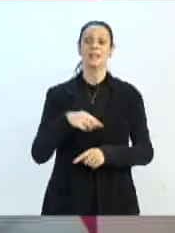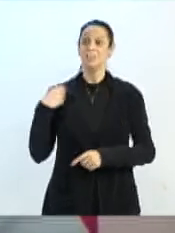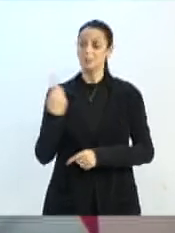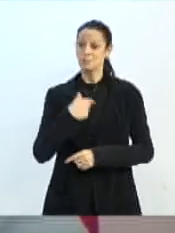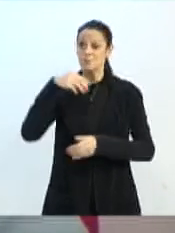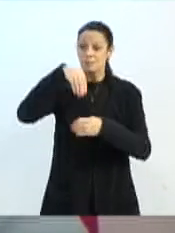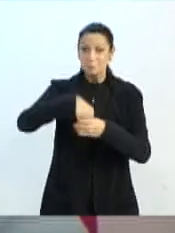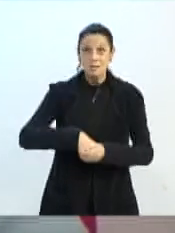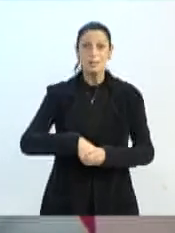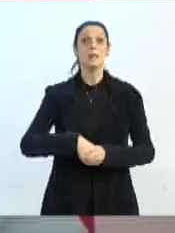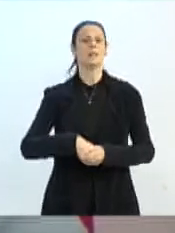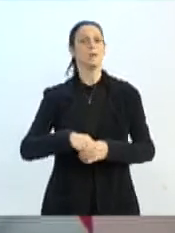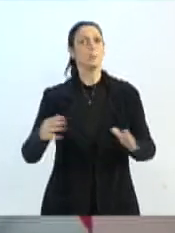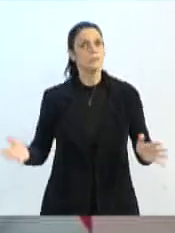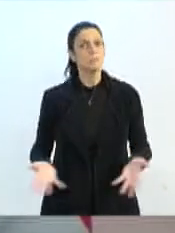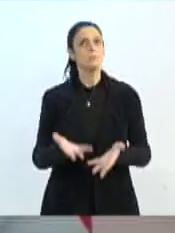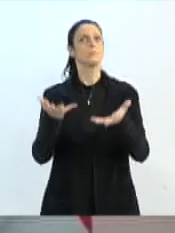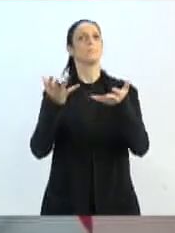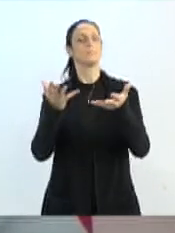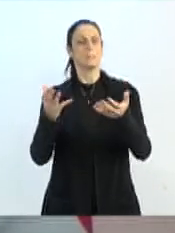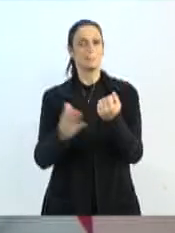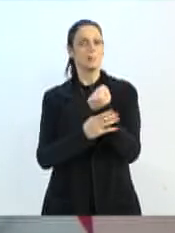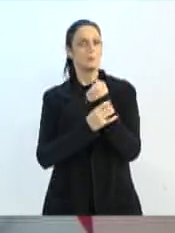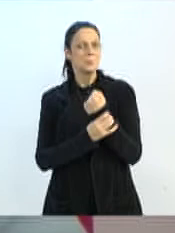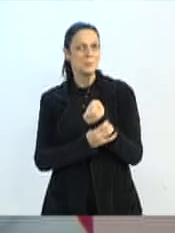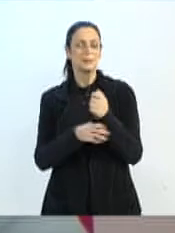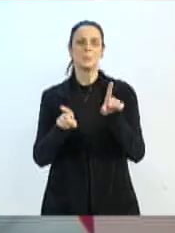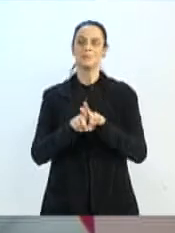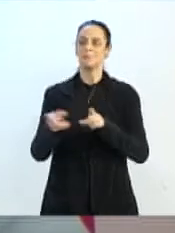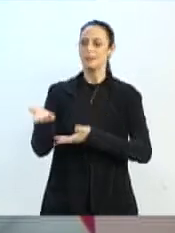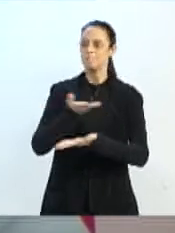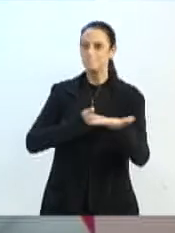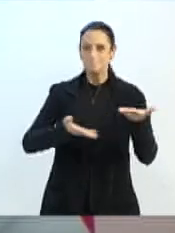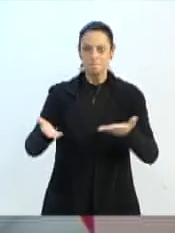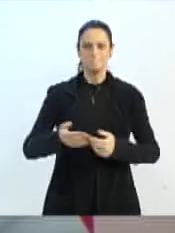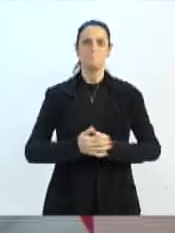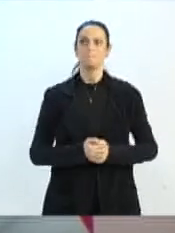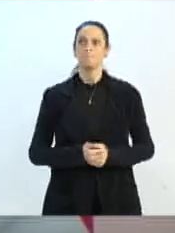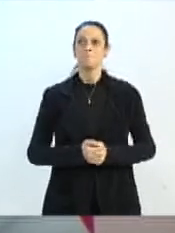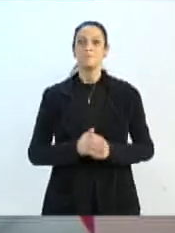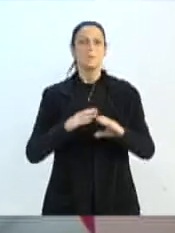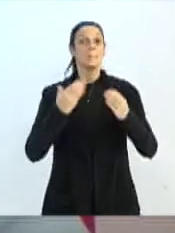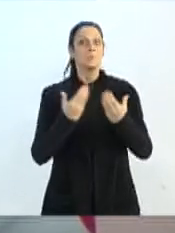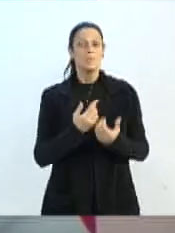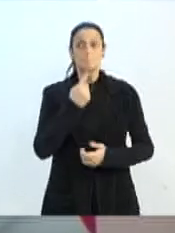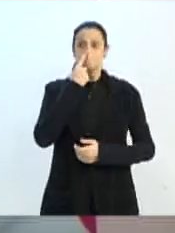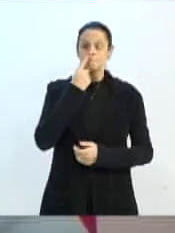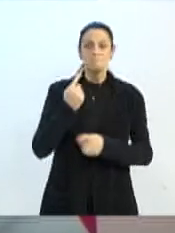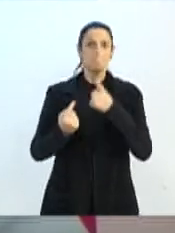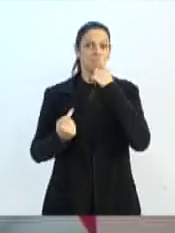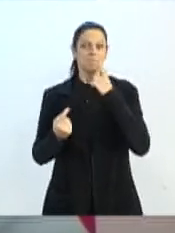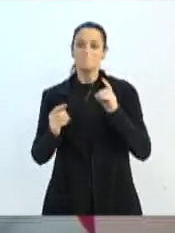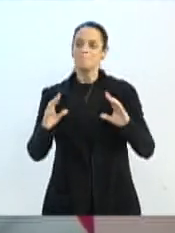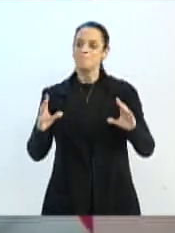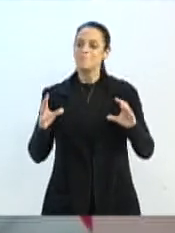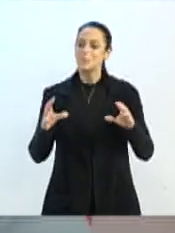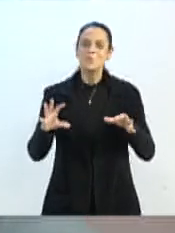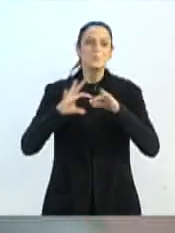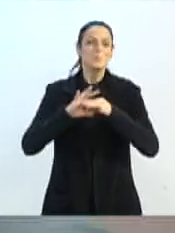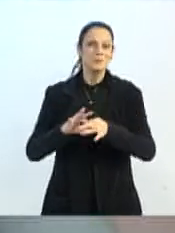desses condomínios habitacionais com esse tipo de ações, e aproximando a comunidade, trazendo mais qualidade de vida e